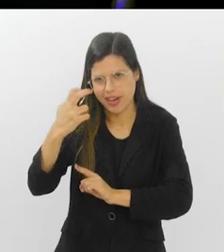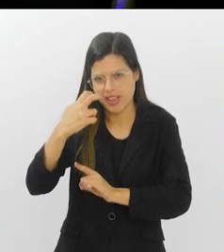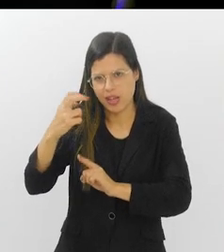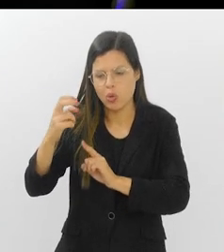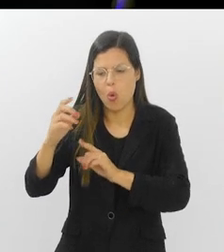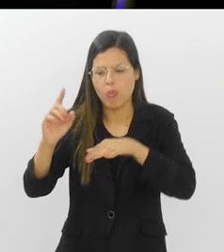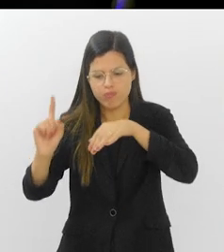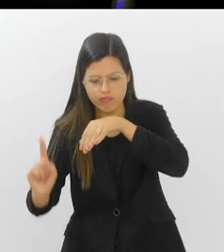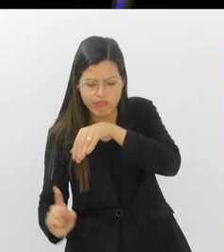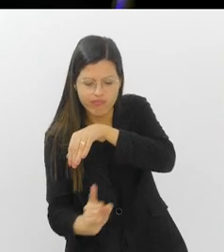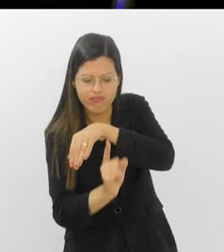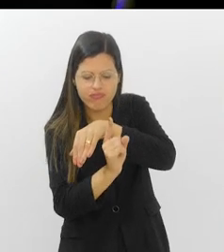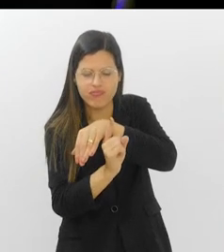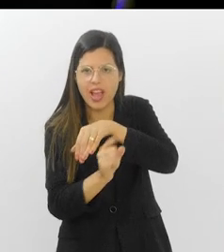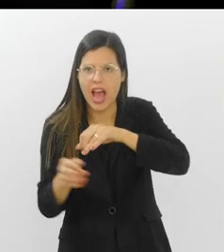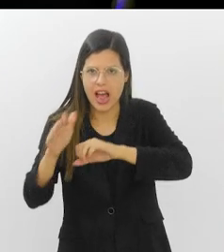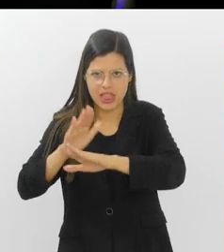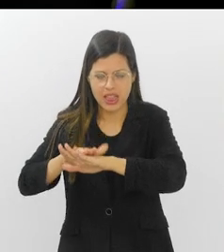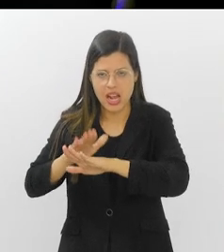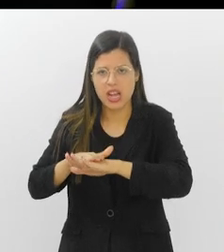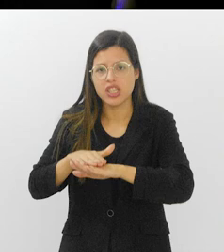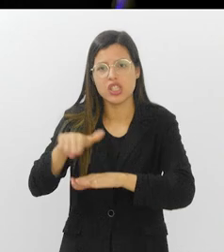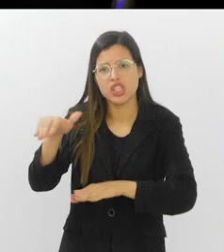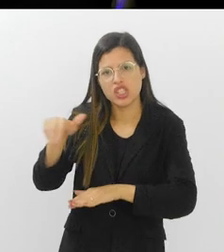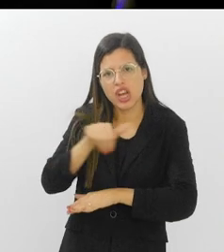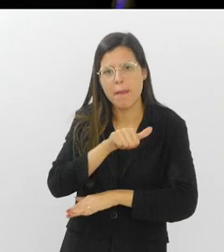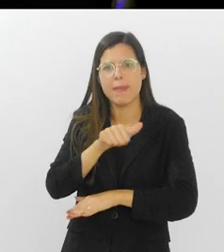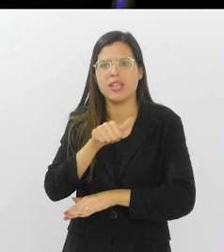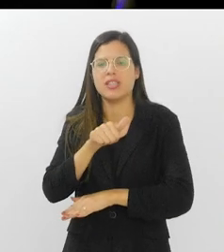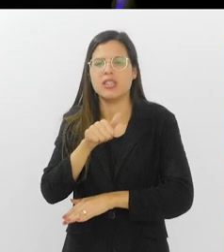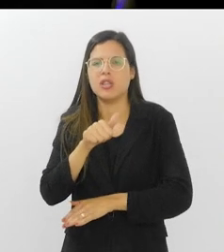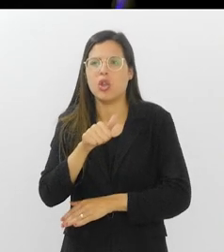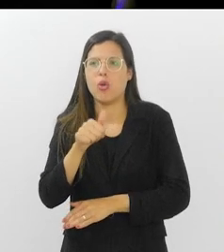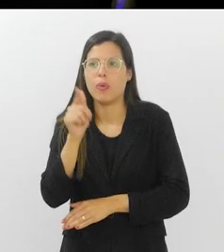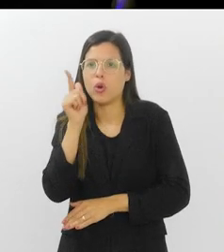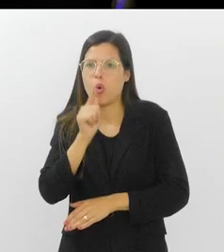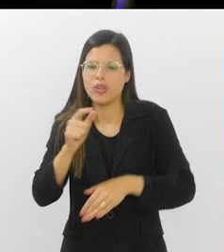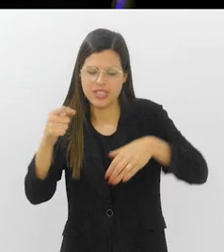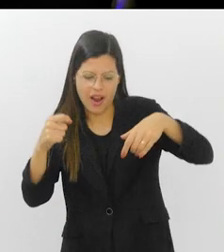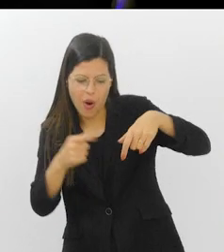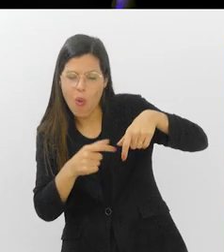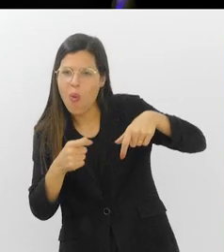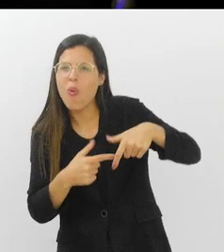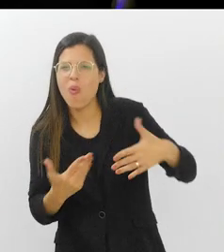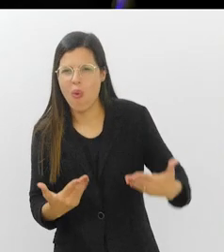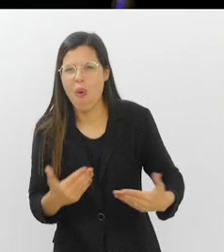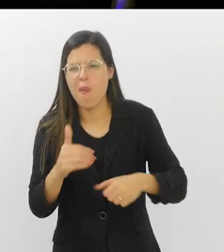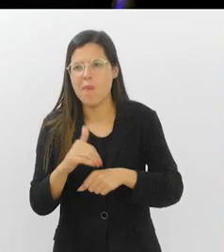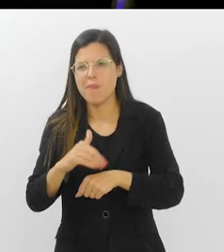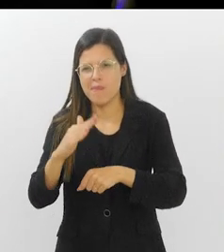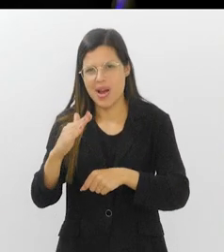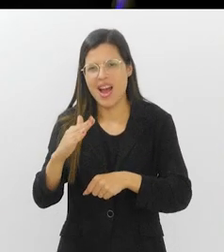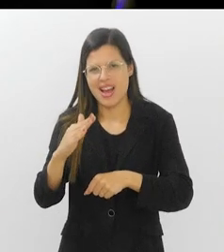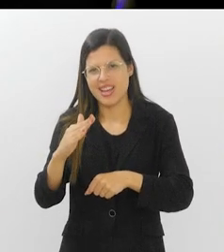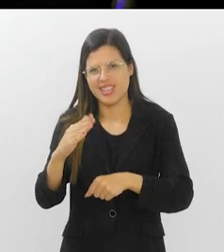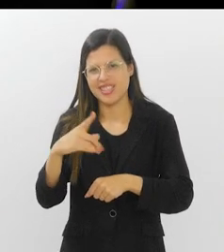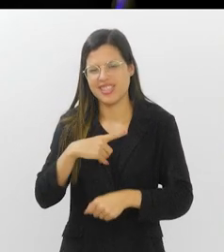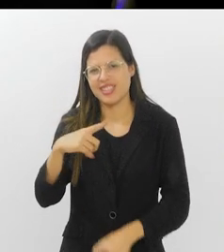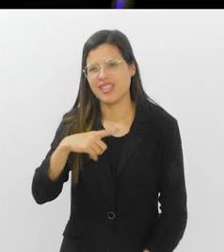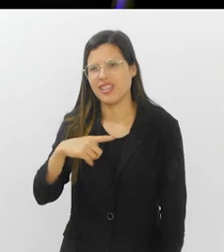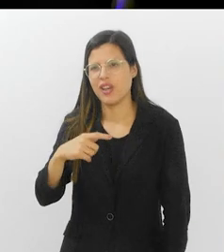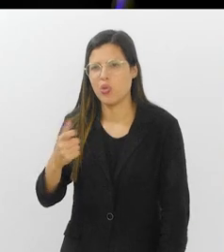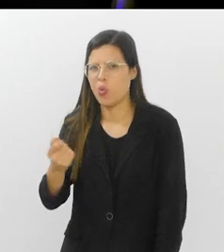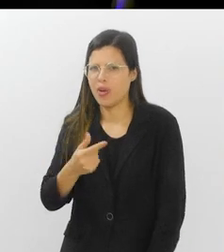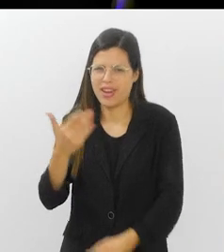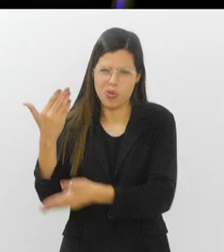chamador e essa figura fica atrás do gol chamando o atacante para que ele Acerte o Gol para para que tenha mais gols né Para que